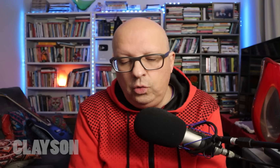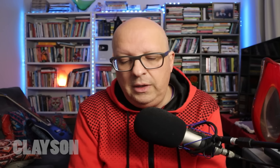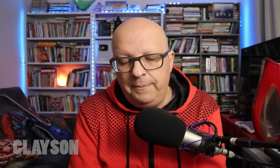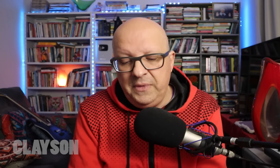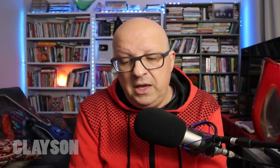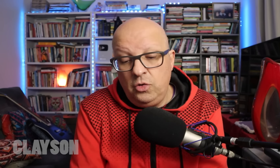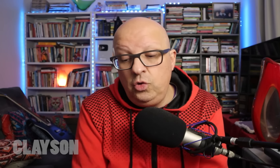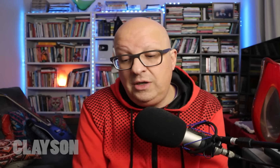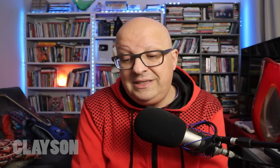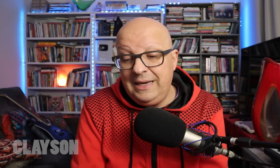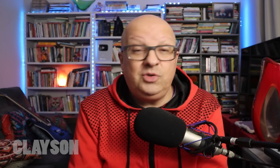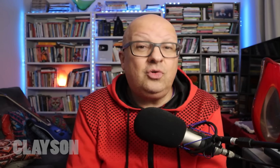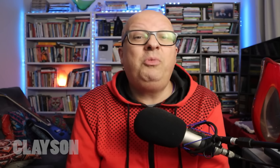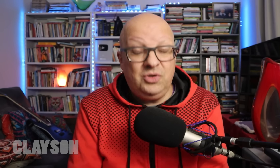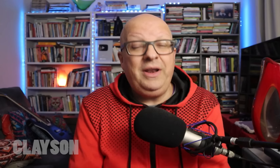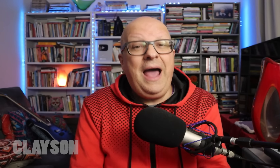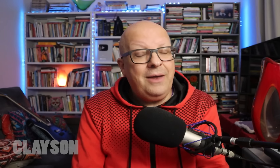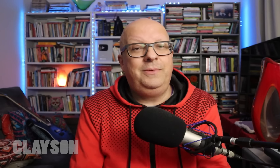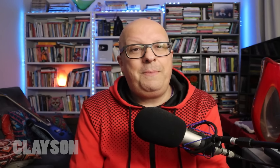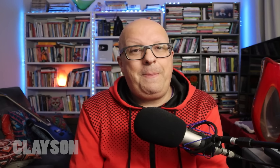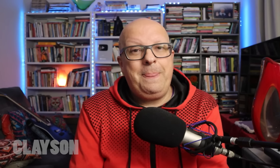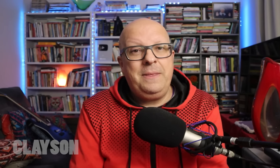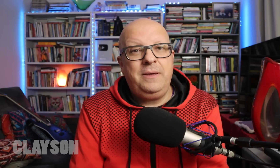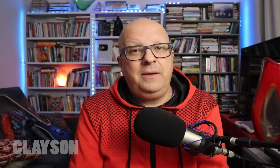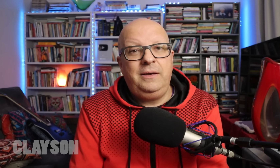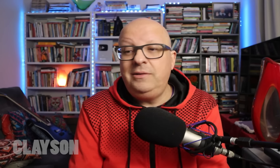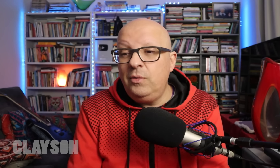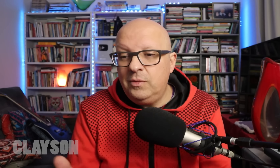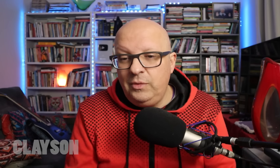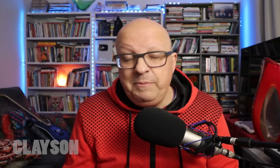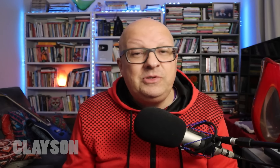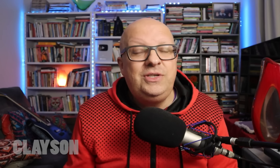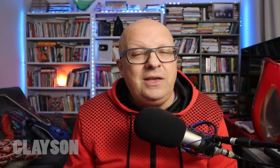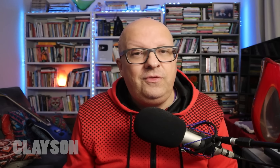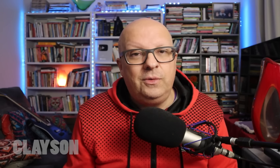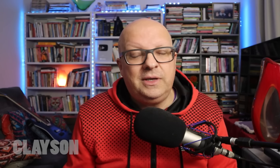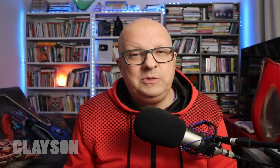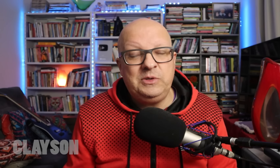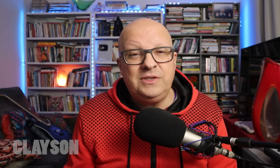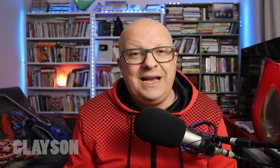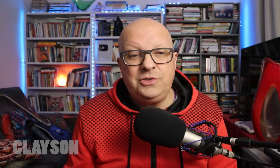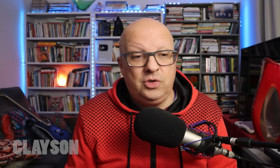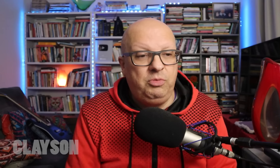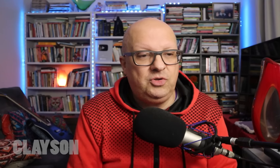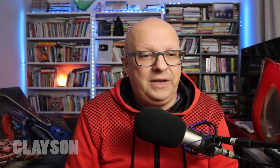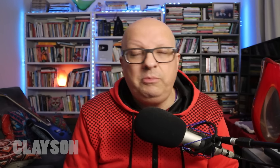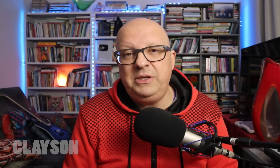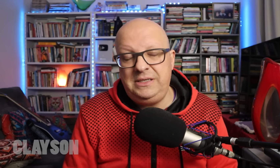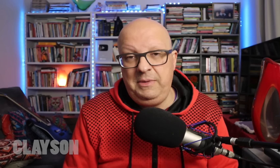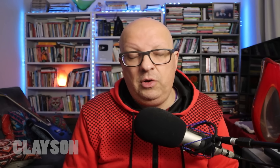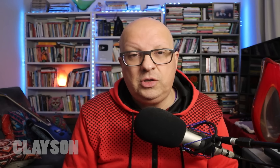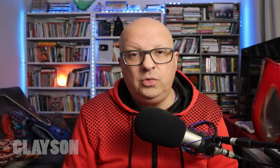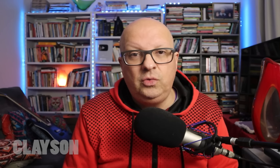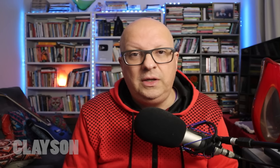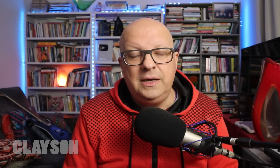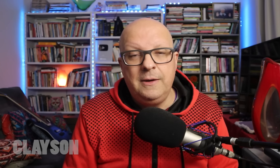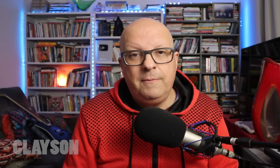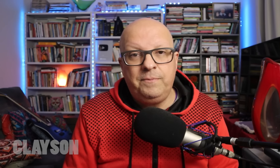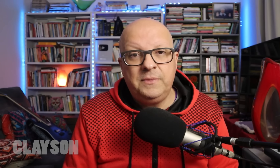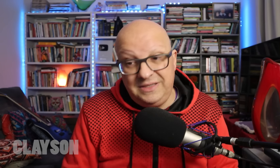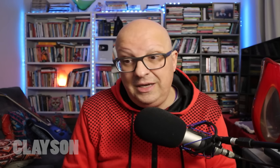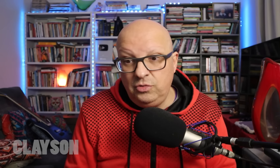o Lula, nós estaremos hoje com o Bolsonaro. Então, não é possível que as pessoas achem que o Bolsonaro pode ser melhor que o